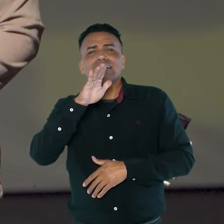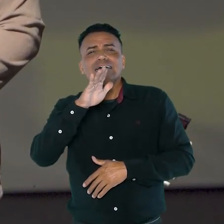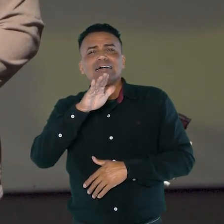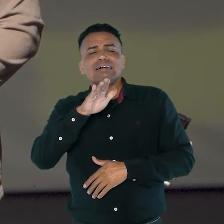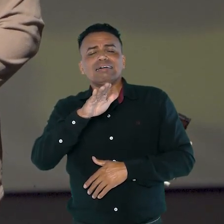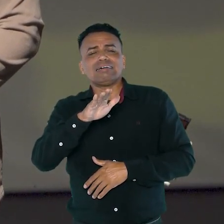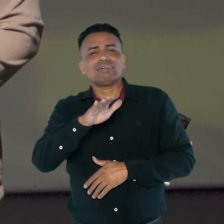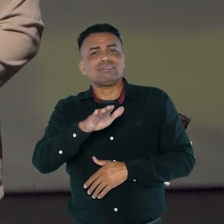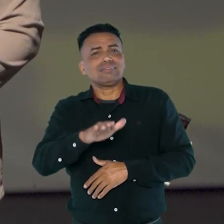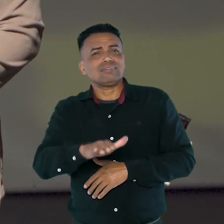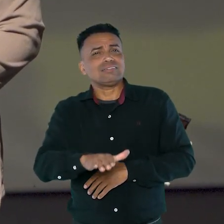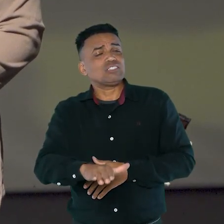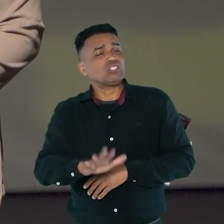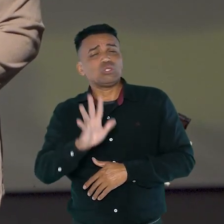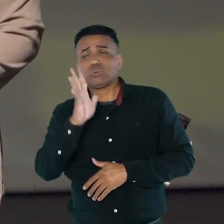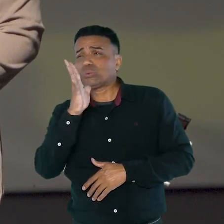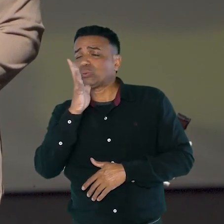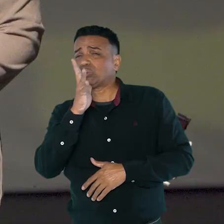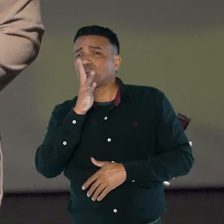distante,